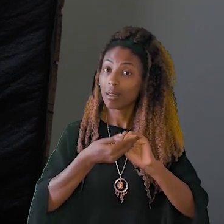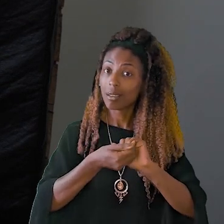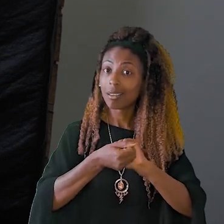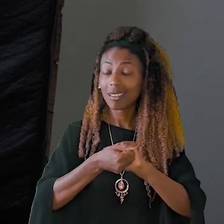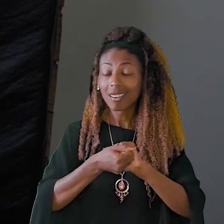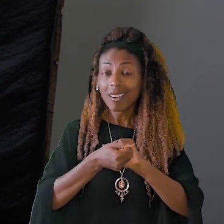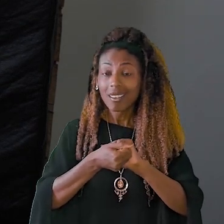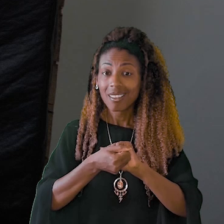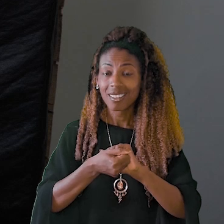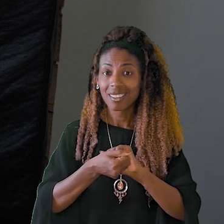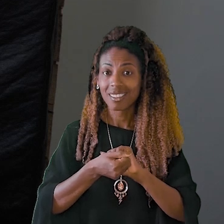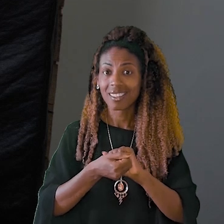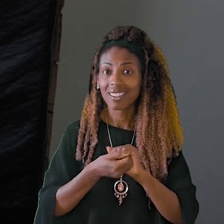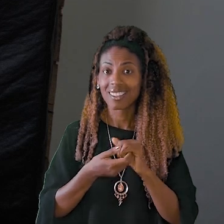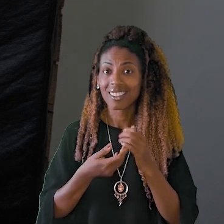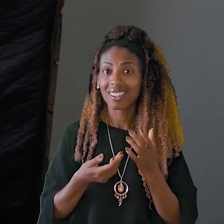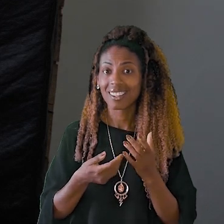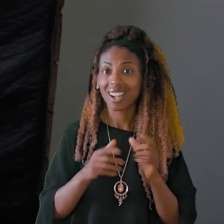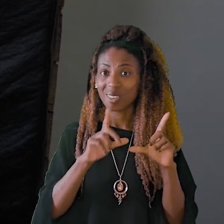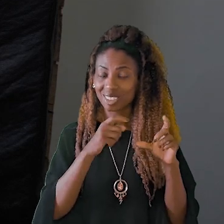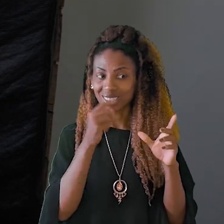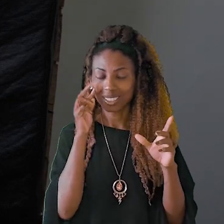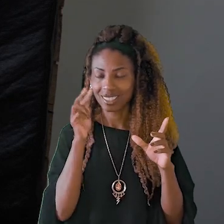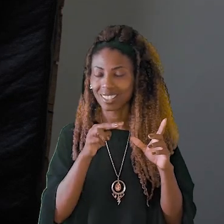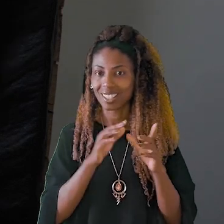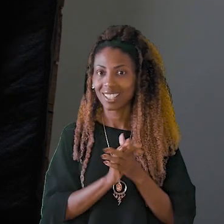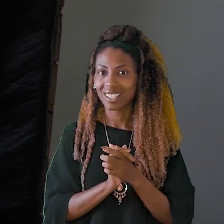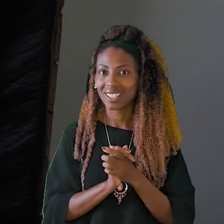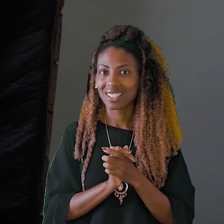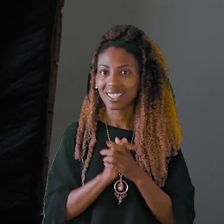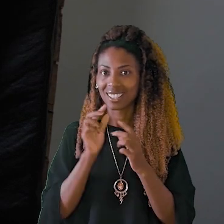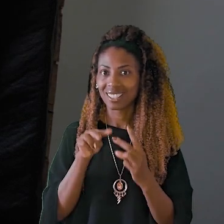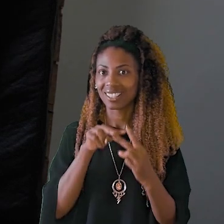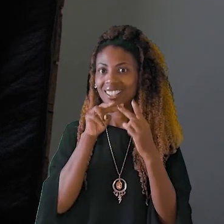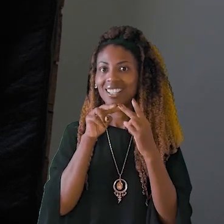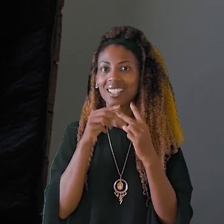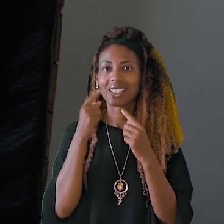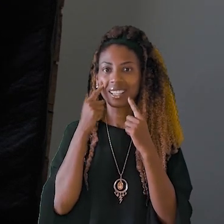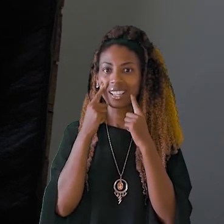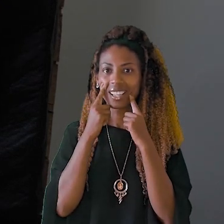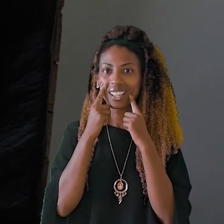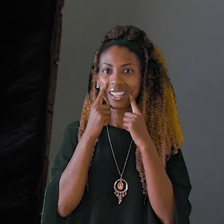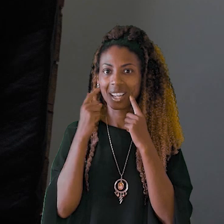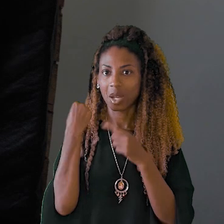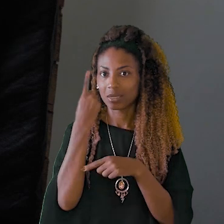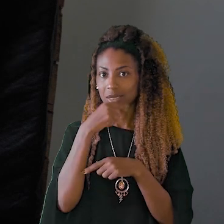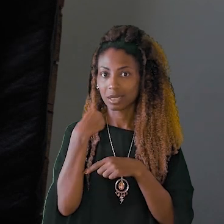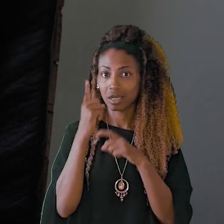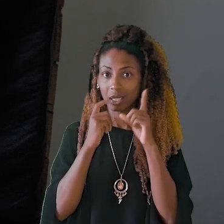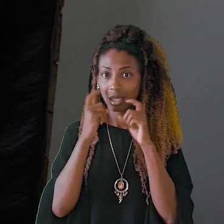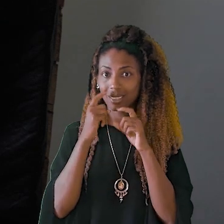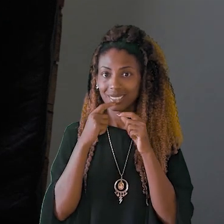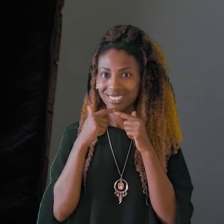ela, fez um momento aqui, dessa foto. Que aí eu fiquei de frente a ela, inclusive a minha cara, dessa cara aqui eu não saí, tirei mais, tá? Que eu fiquei de sorriso